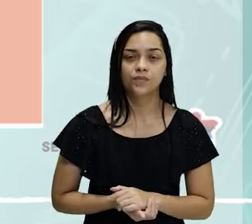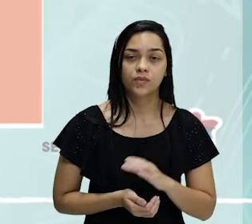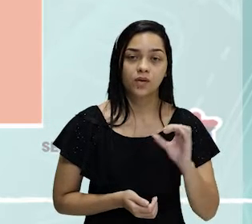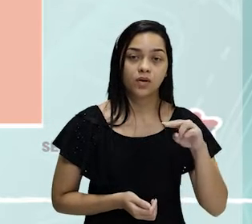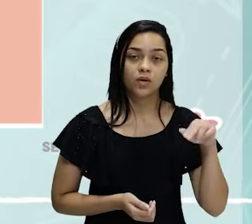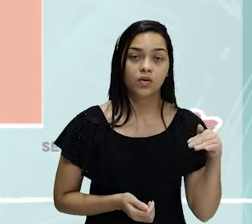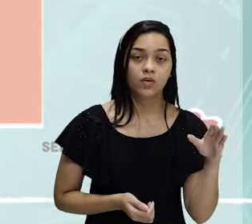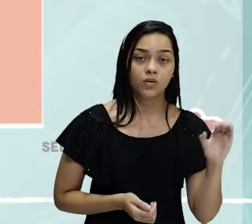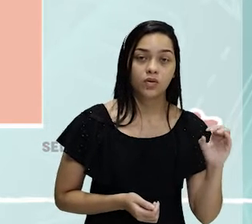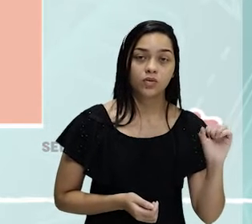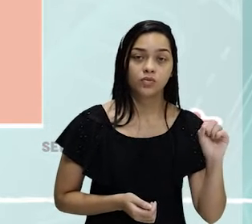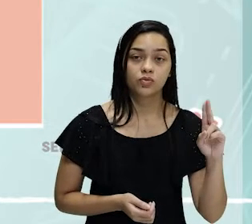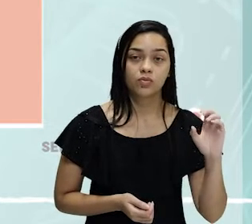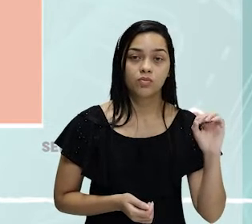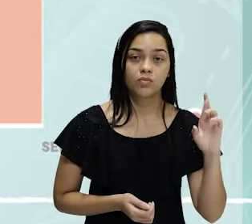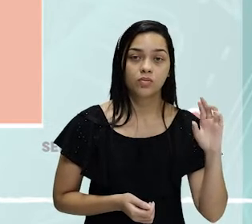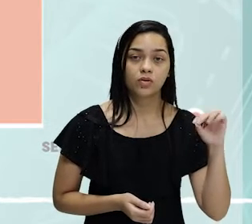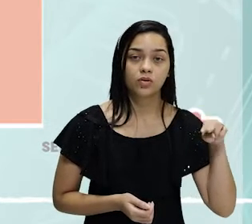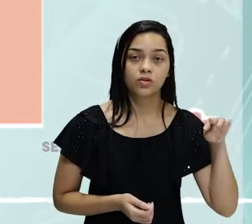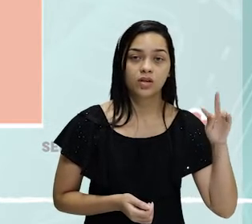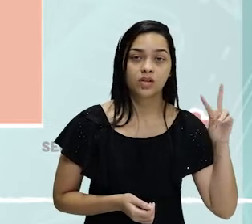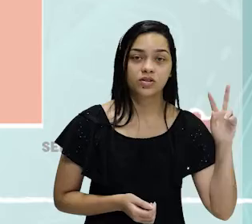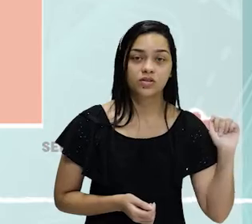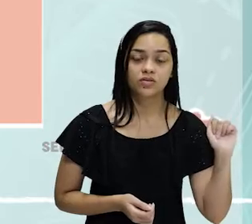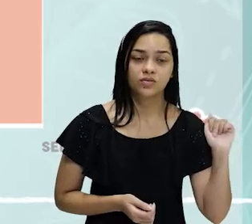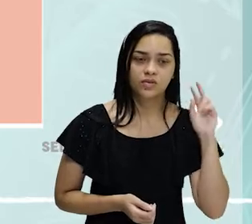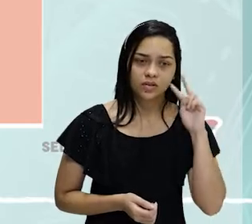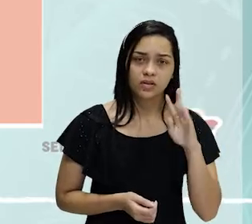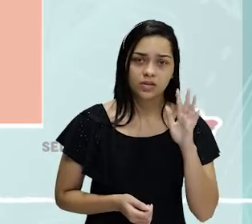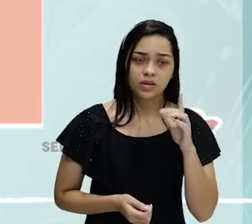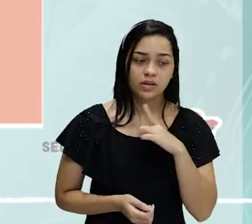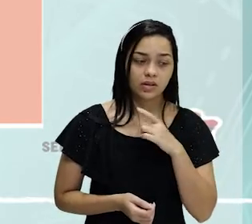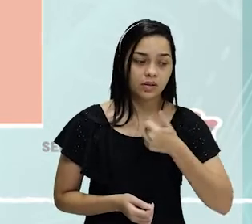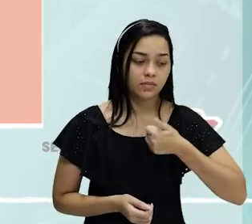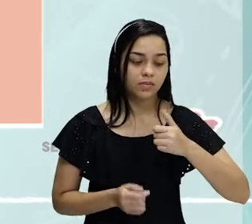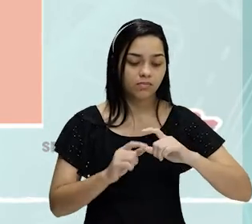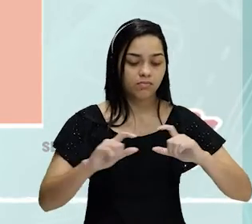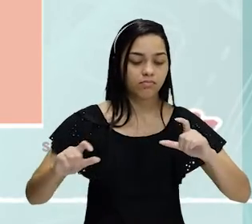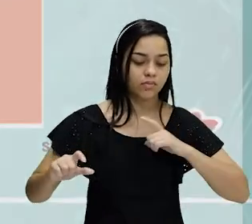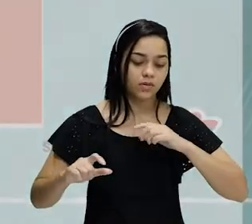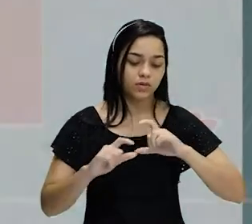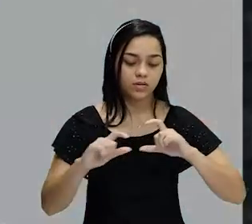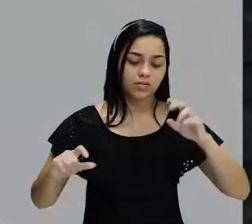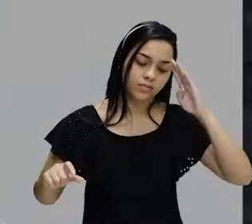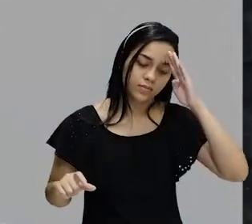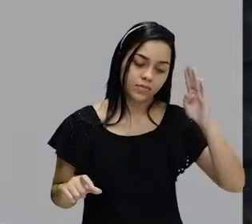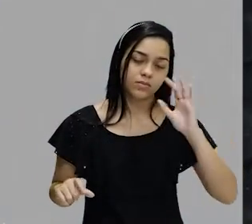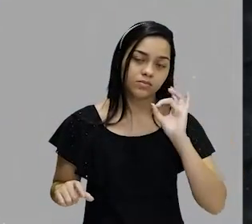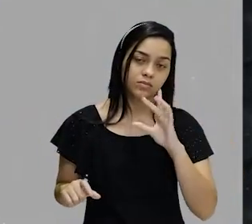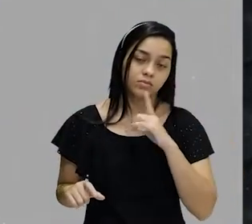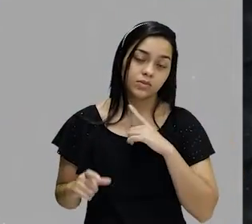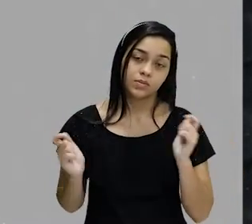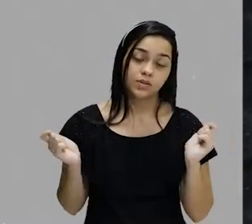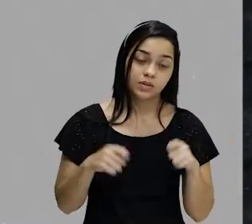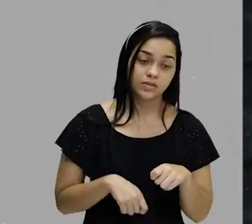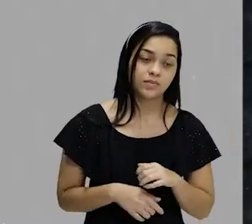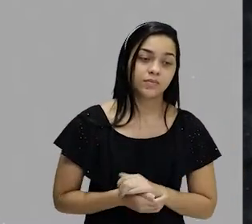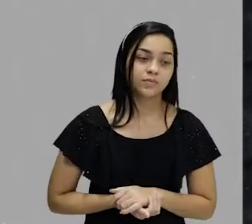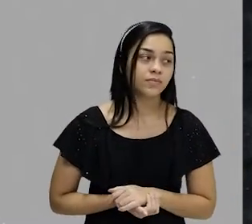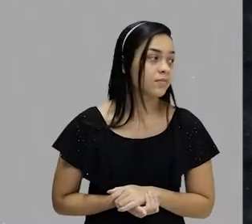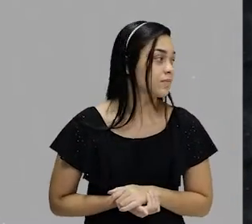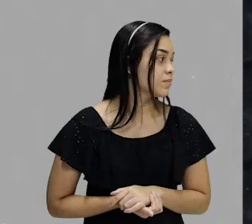conjunção subordinativa, tá certo? Viu aí, ó? Essa primeira aqui é a oração principal. Só era possível